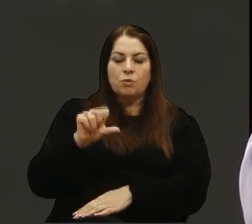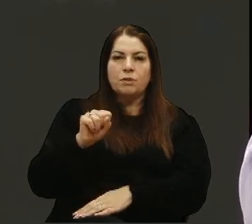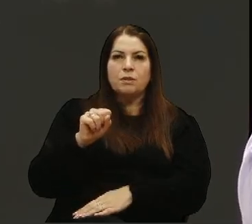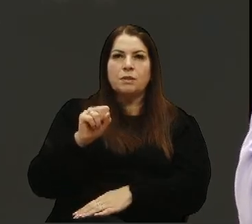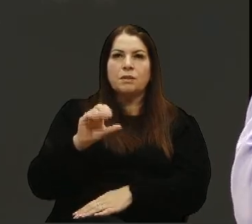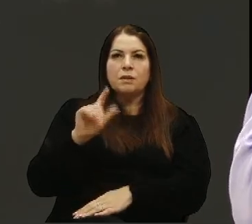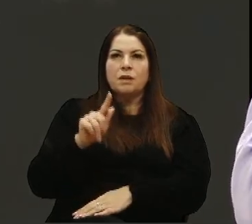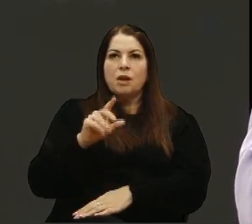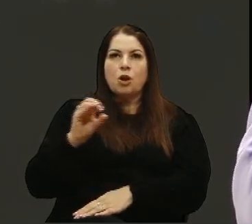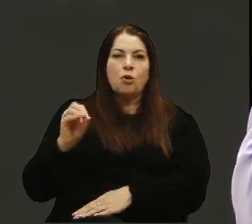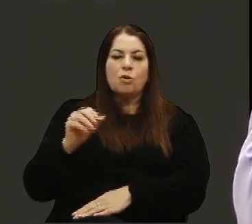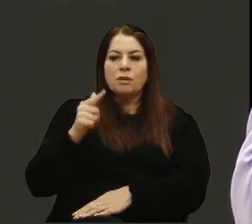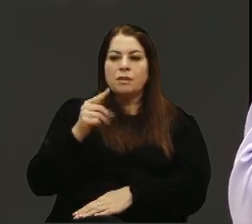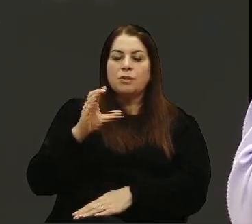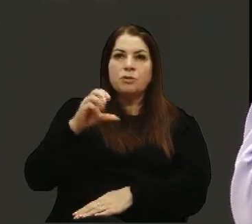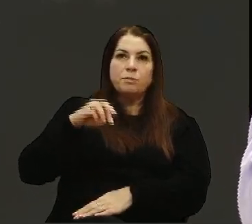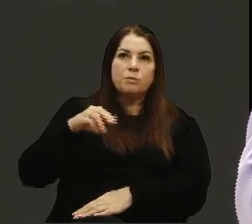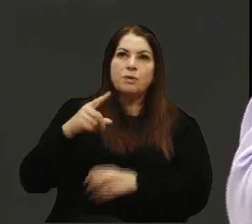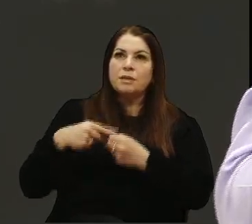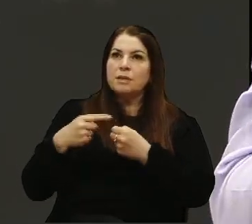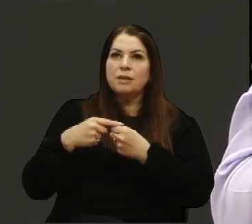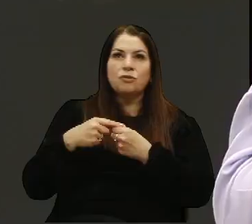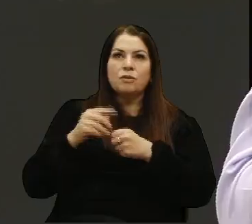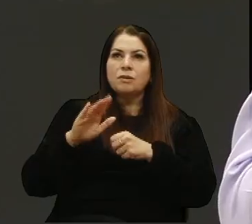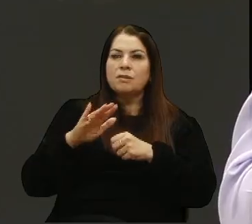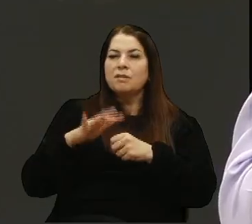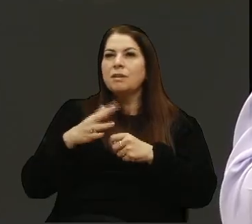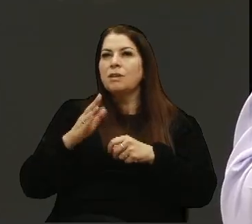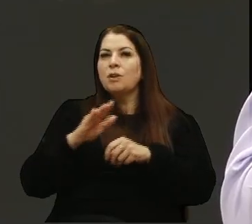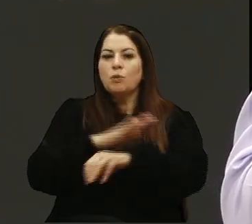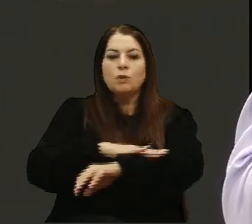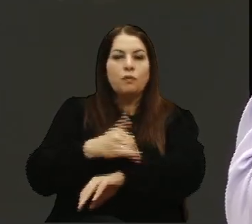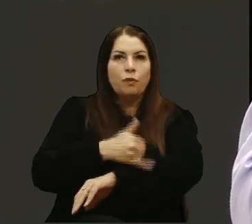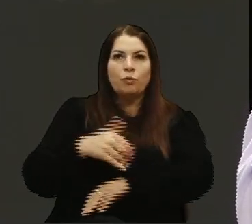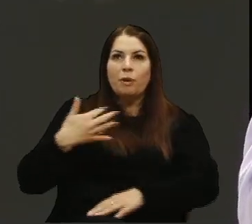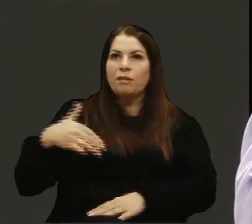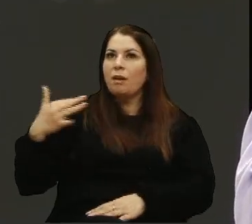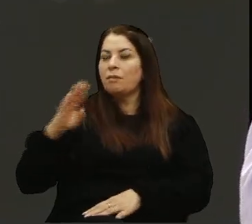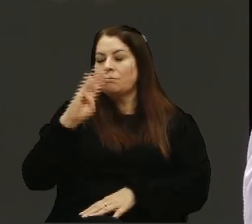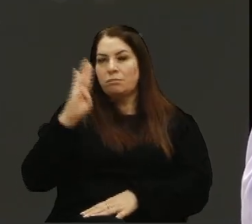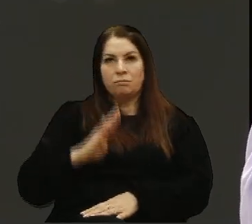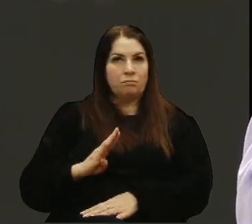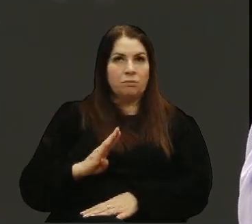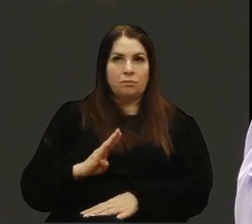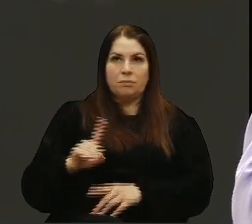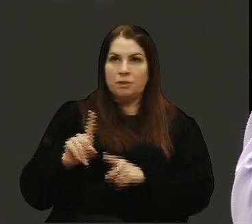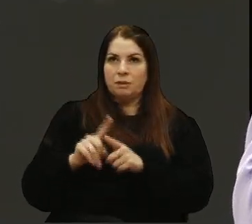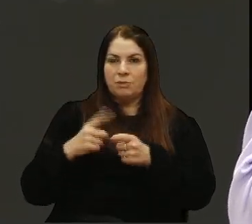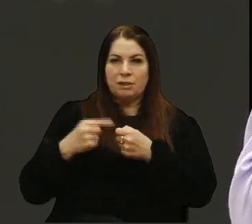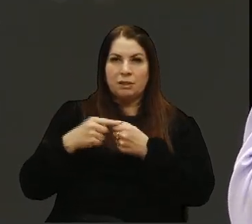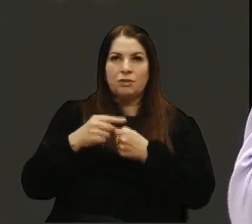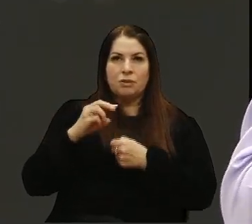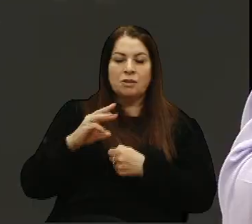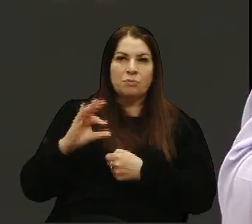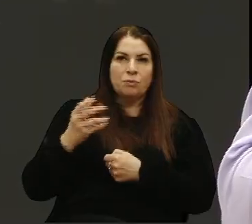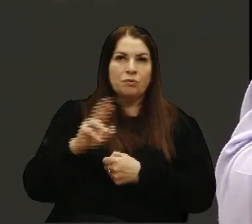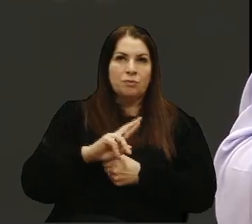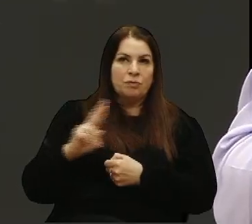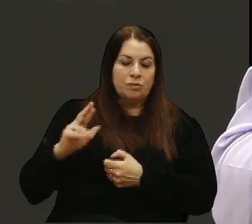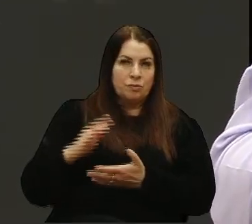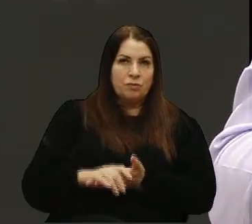7 centímetros. E na cidade do asfalto mais caro do Brasil. Na cidade do asfalto de 3 milhões de